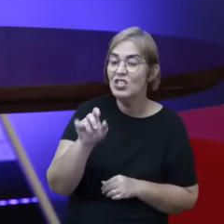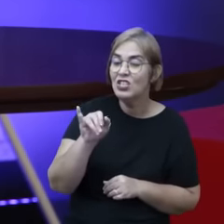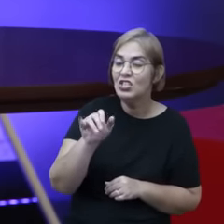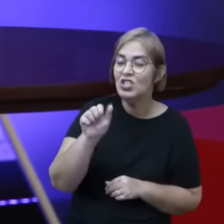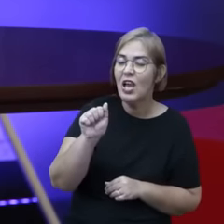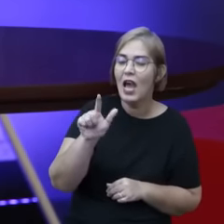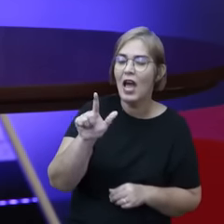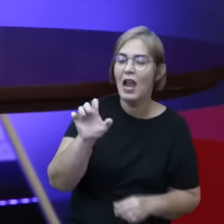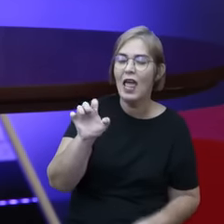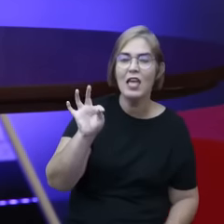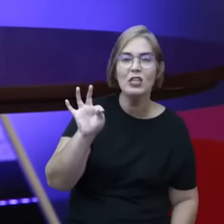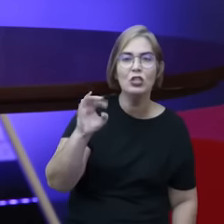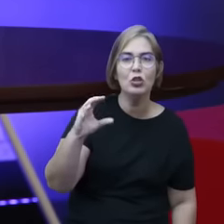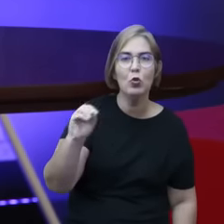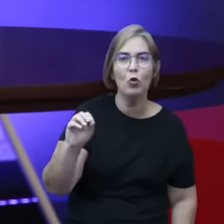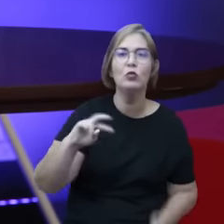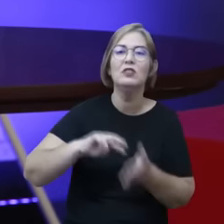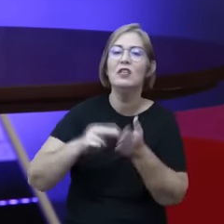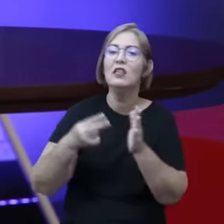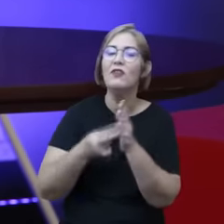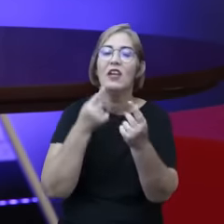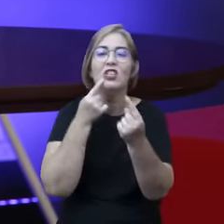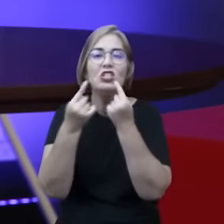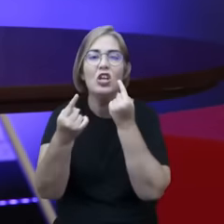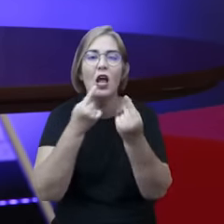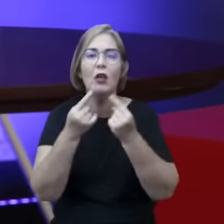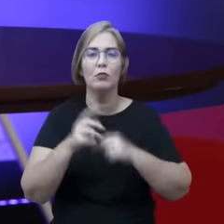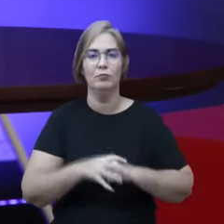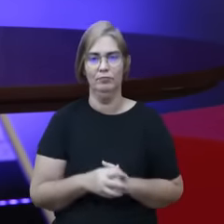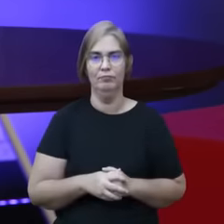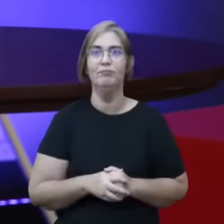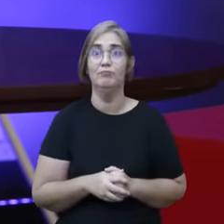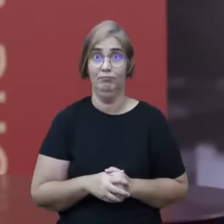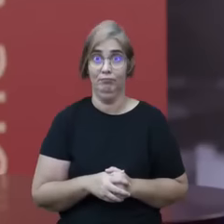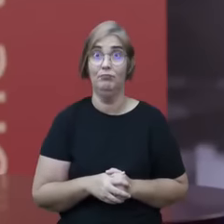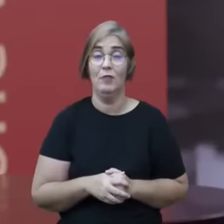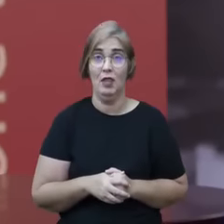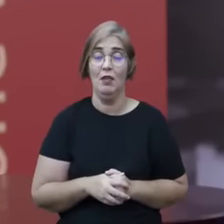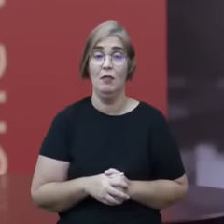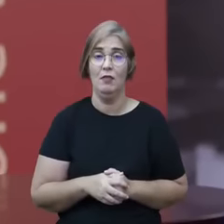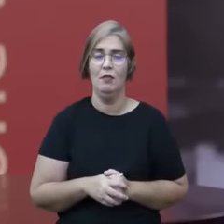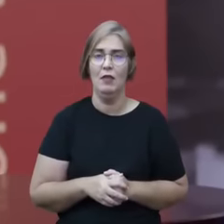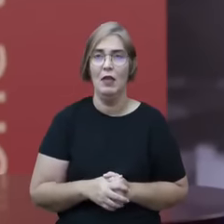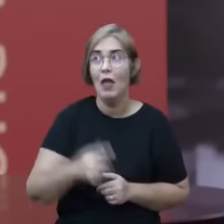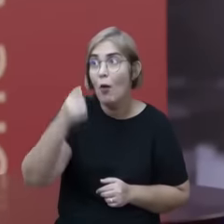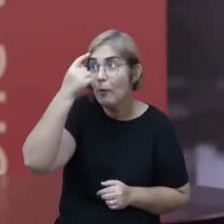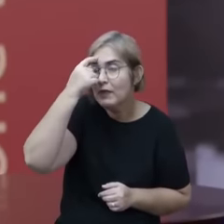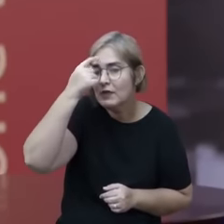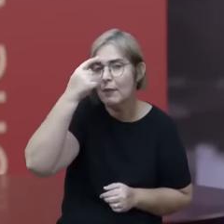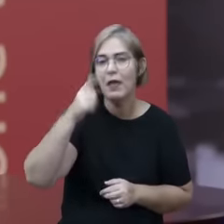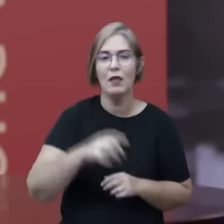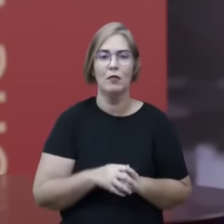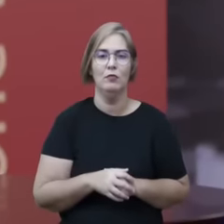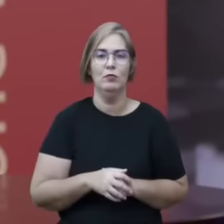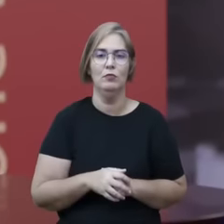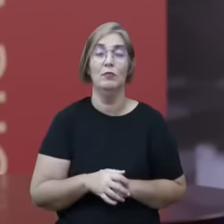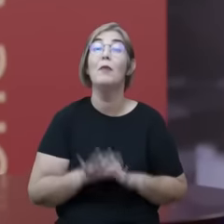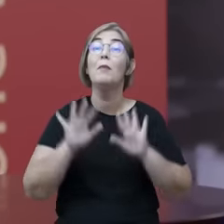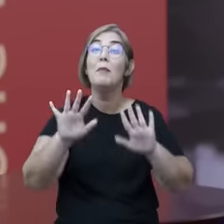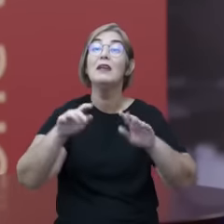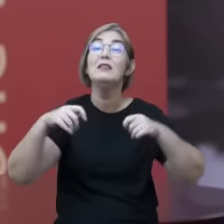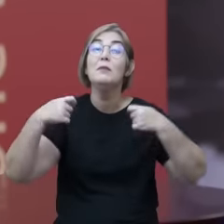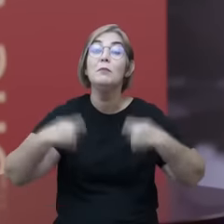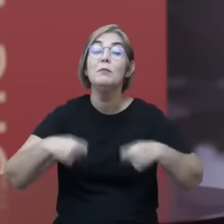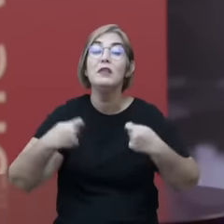no sentido platônico. dialético é o que é dialógico quando o diálogo nos